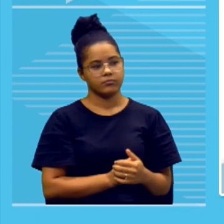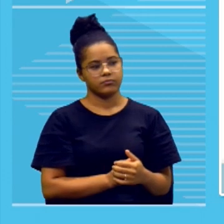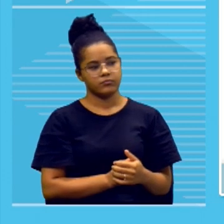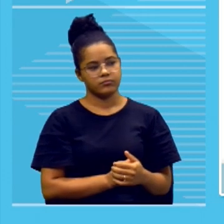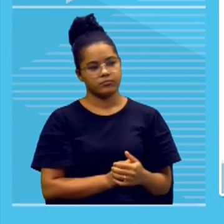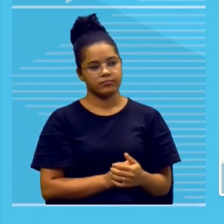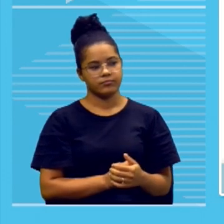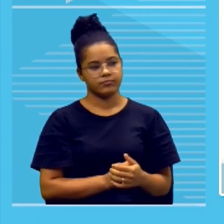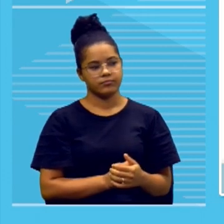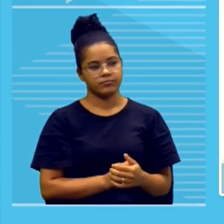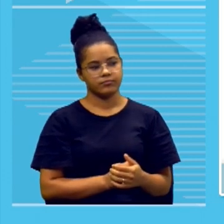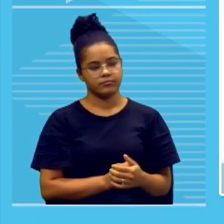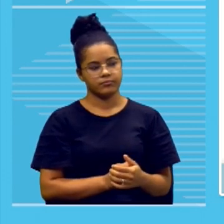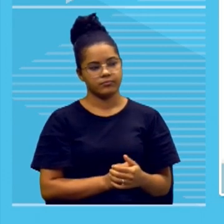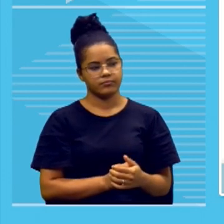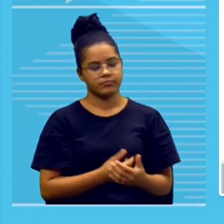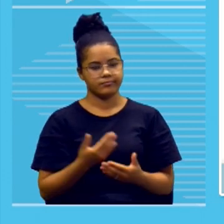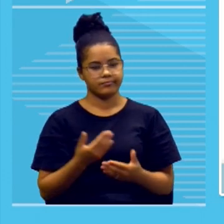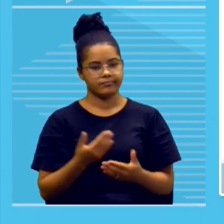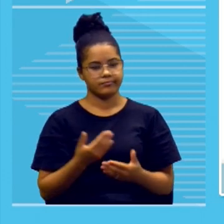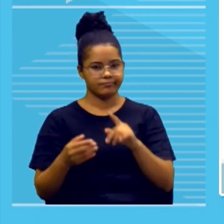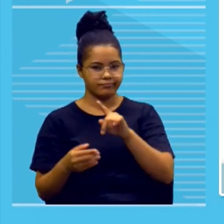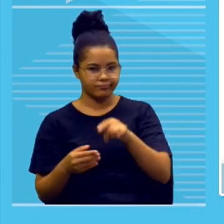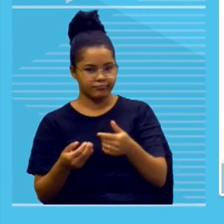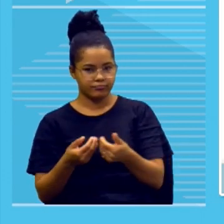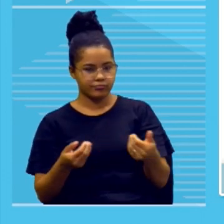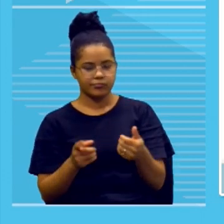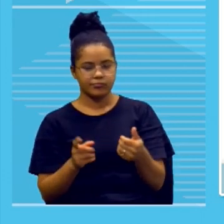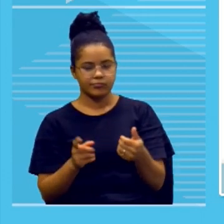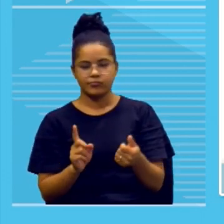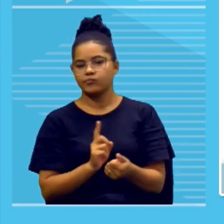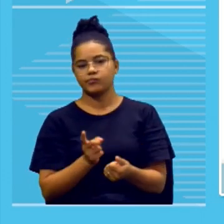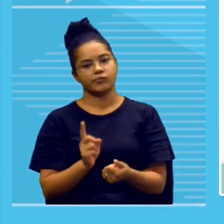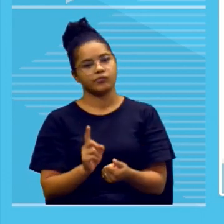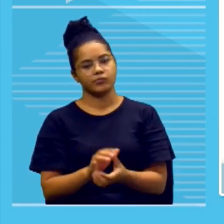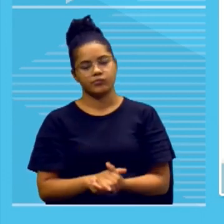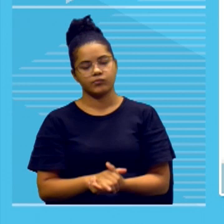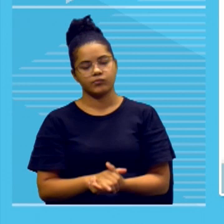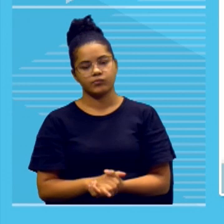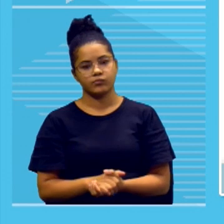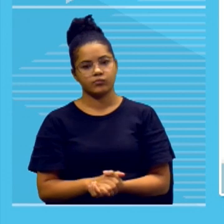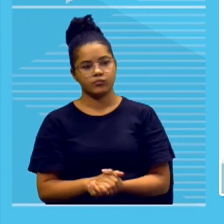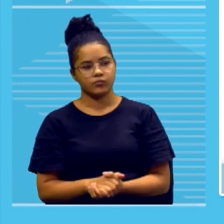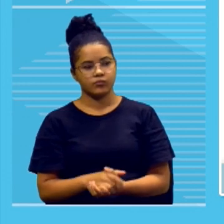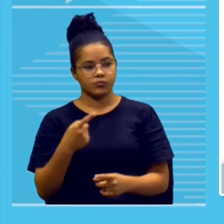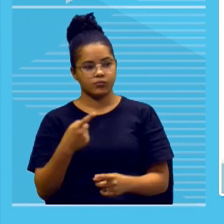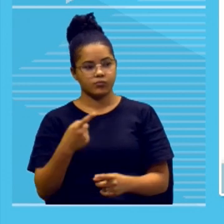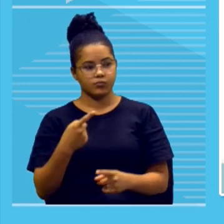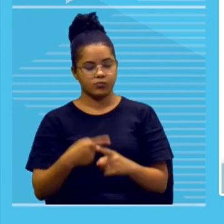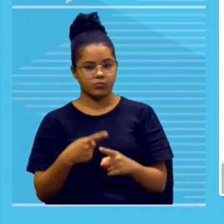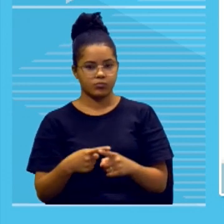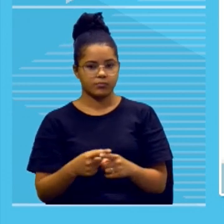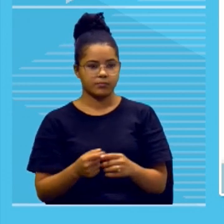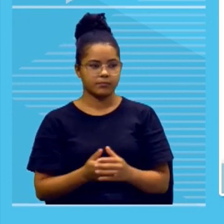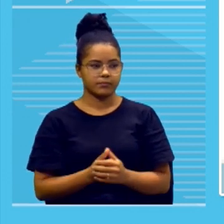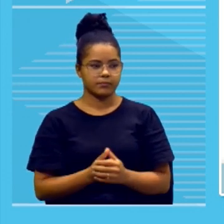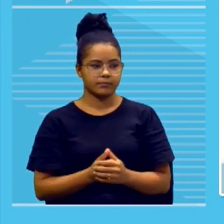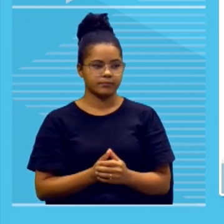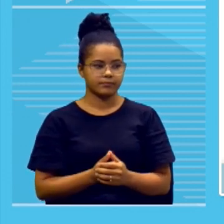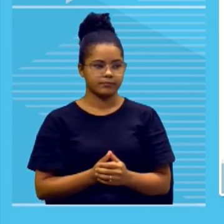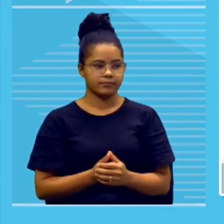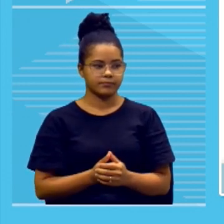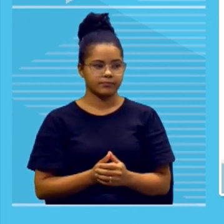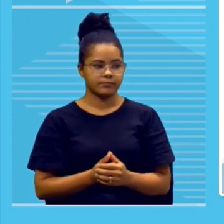transitivo direto? Não, eu não separo. Mesmo que esse objeto direto seja uma oração